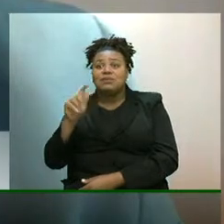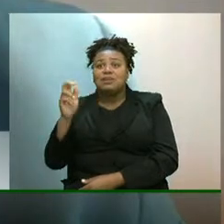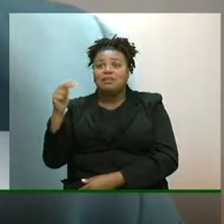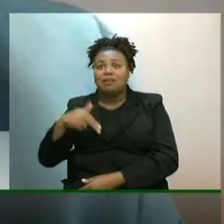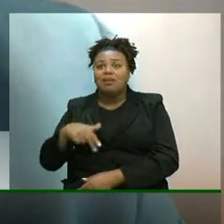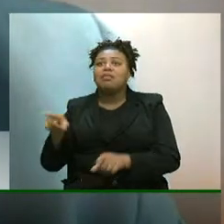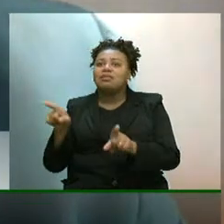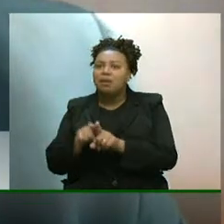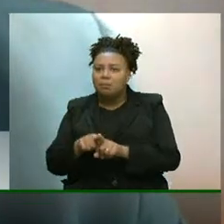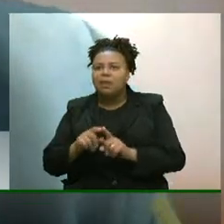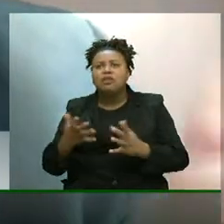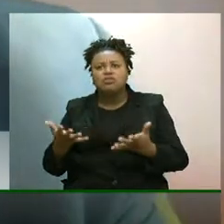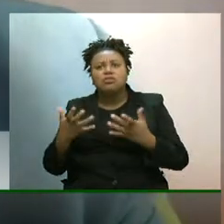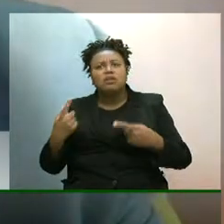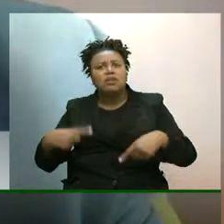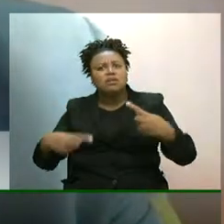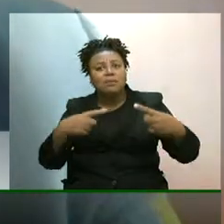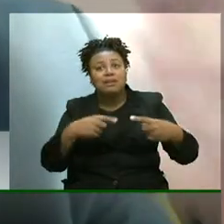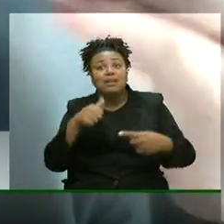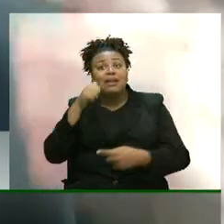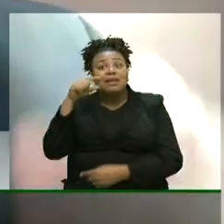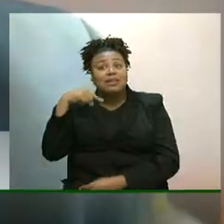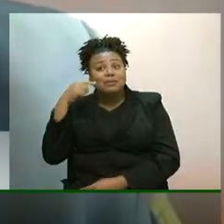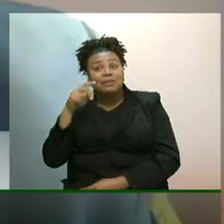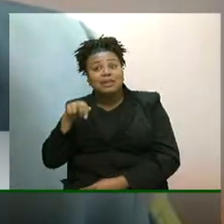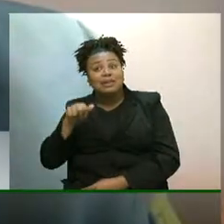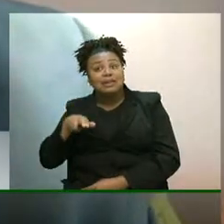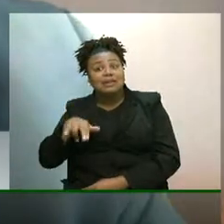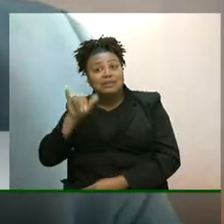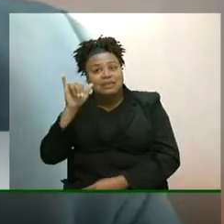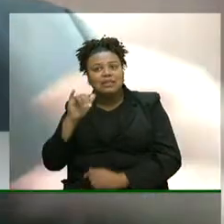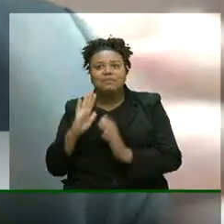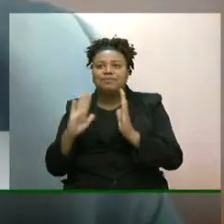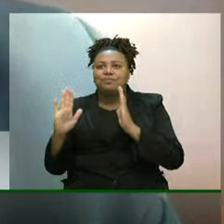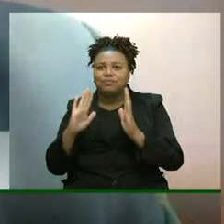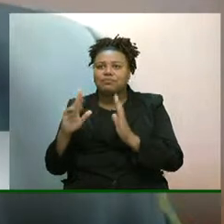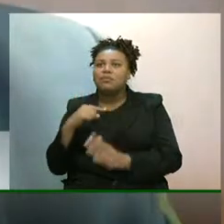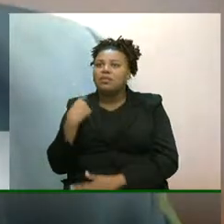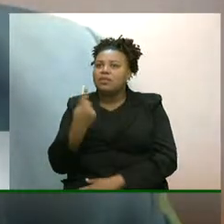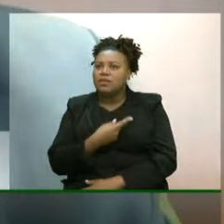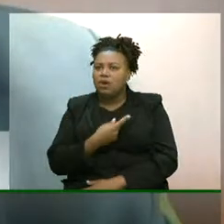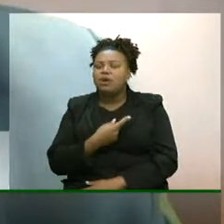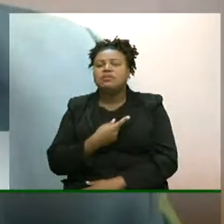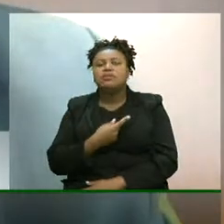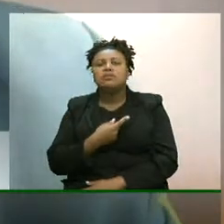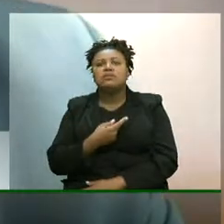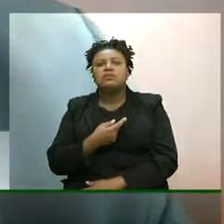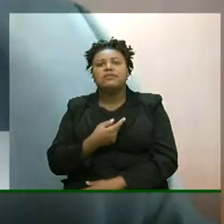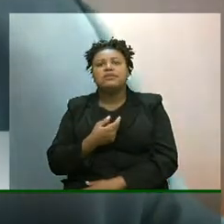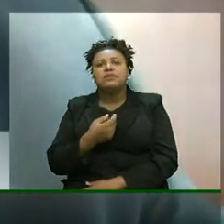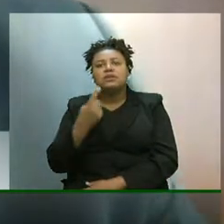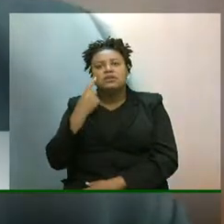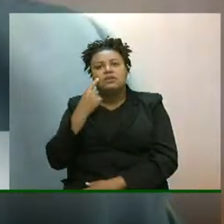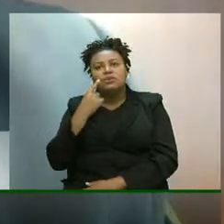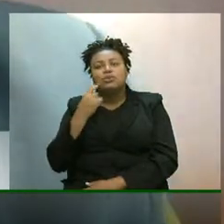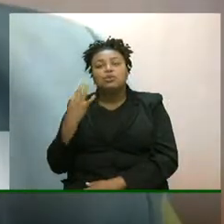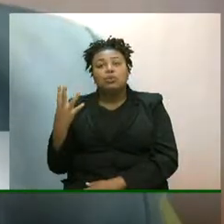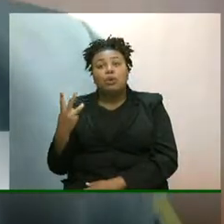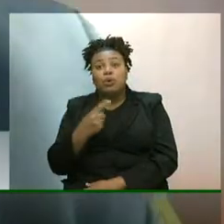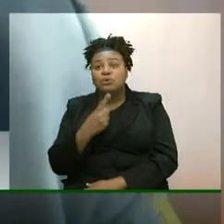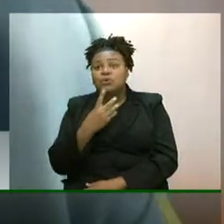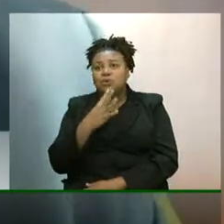remetia a este debate. E a deputada Anne, por, na época, nós praticamente, eu diria, todos